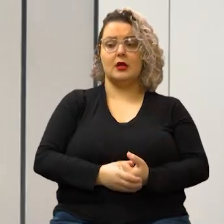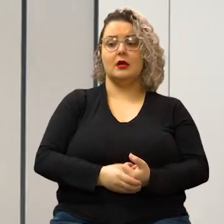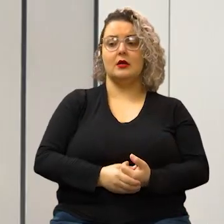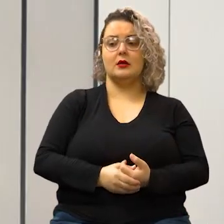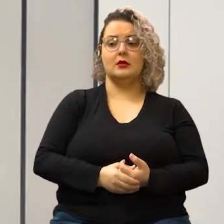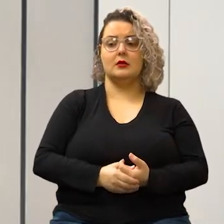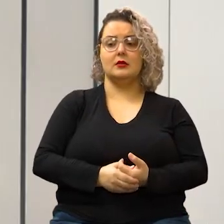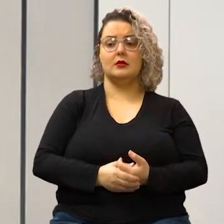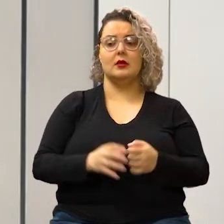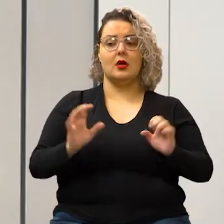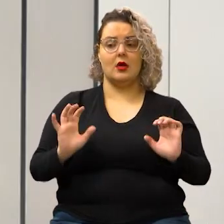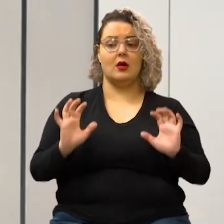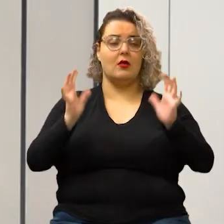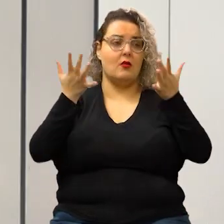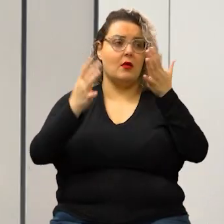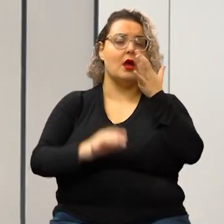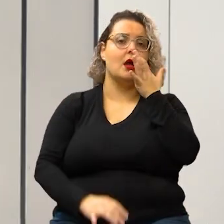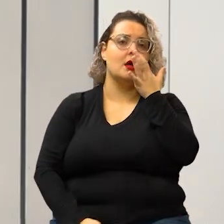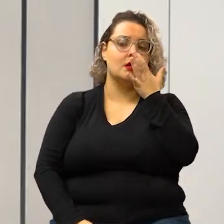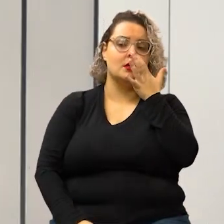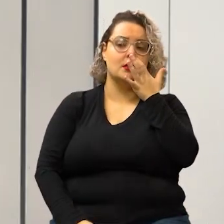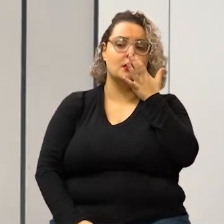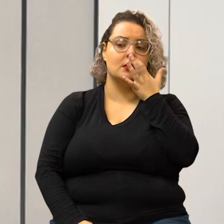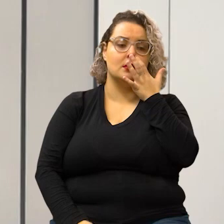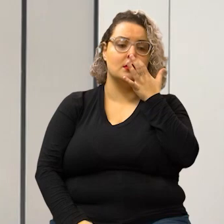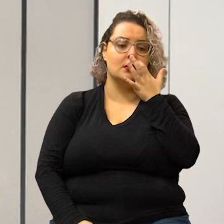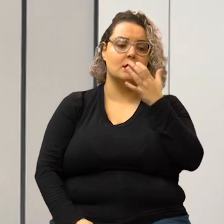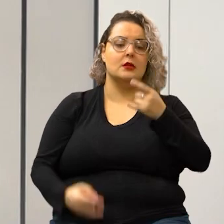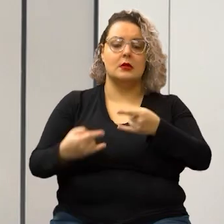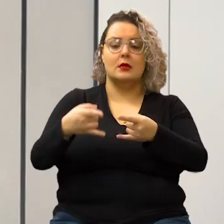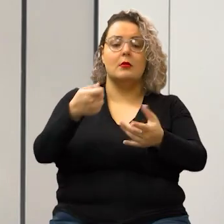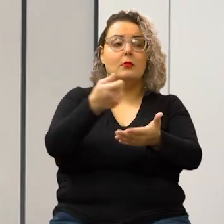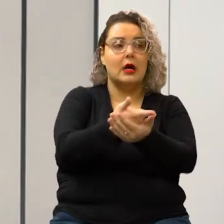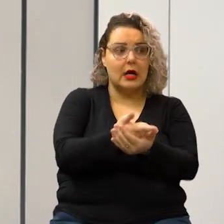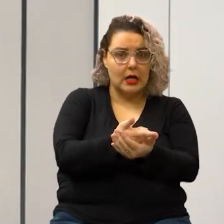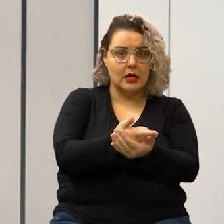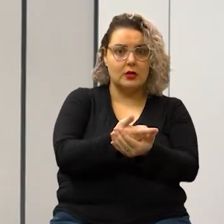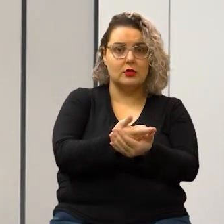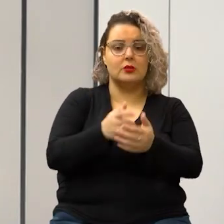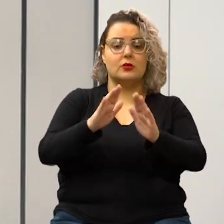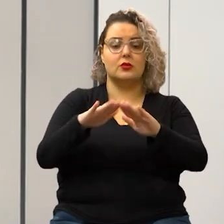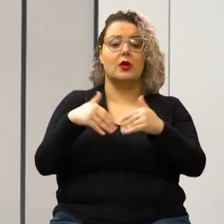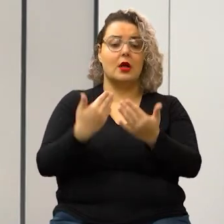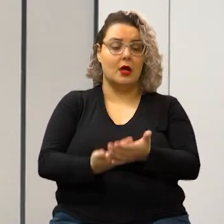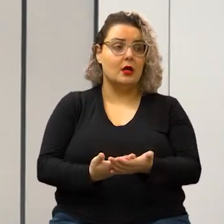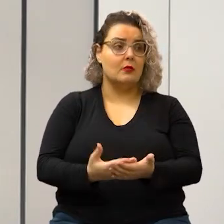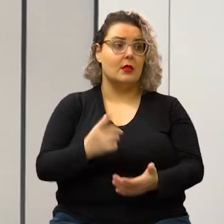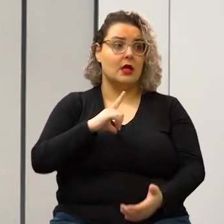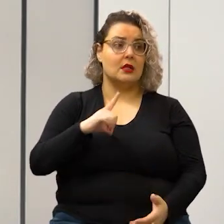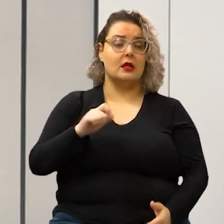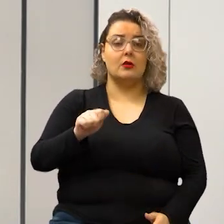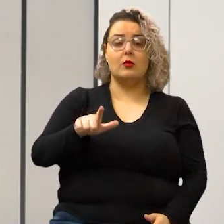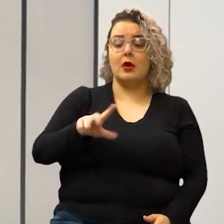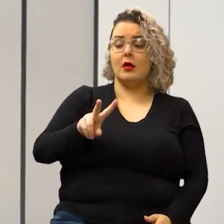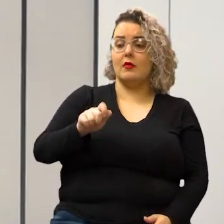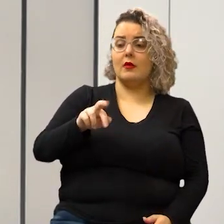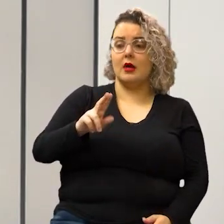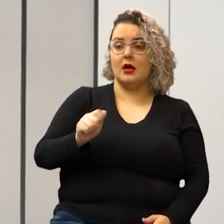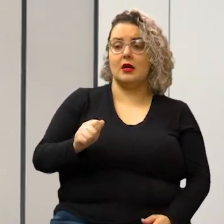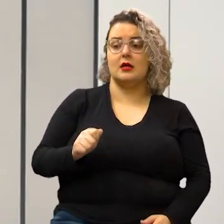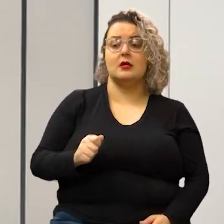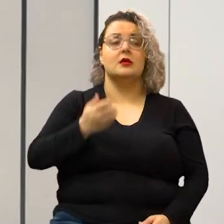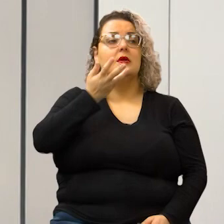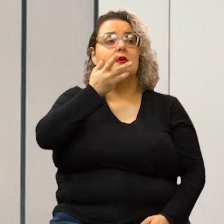né, festas em que haja cobrança de ingresso mediante requerimento, que também tem um alvará da Vara da